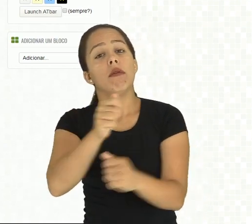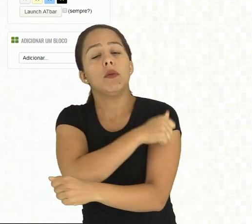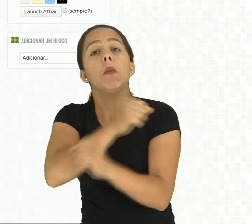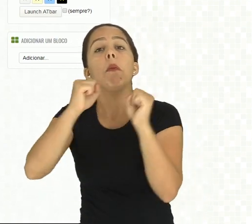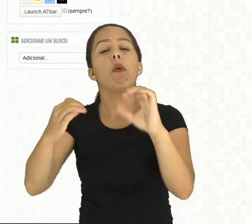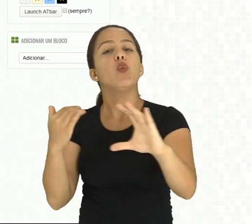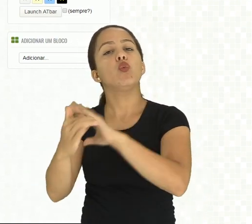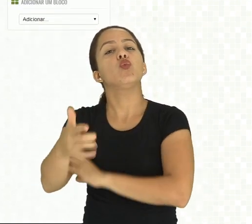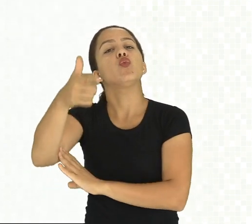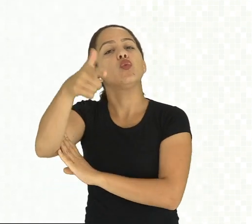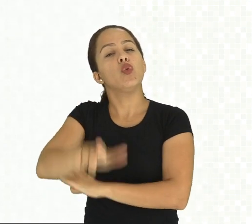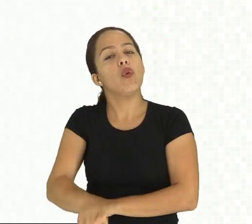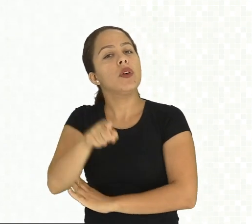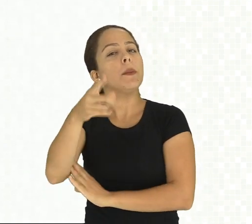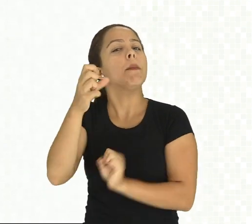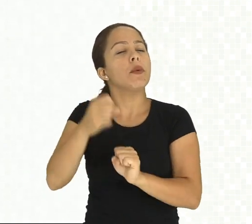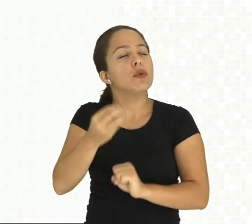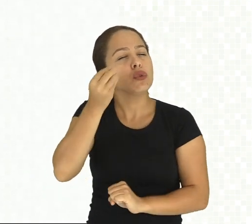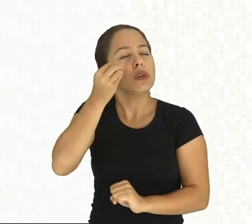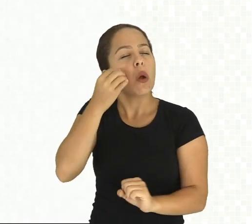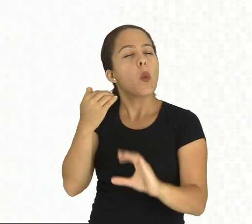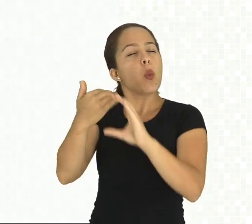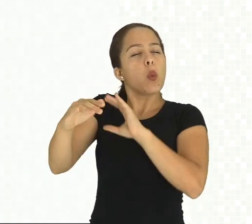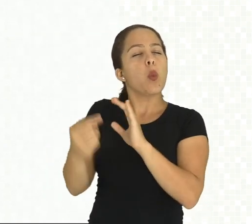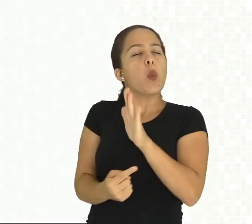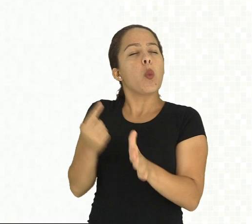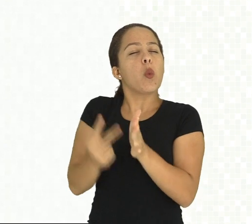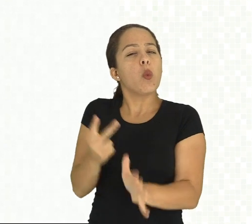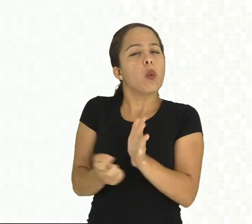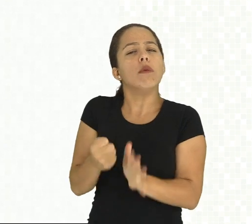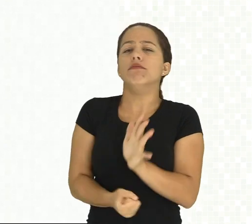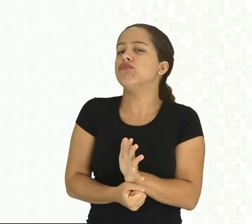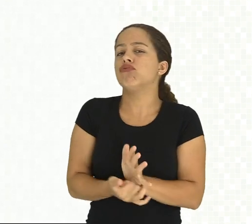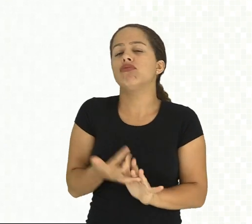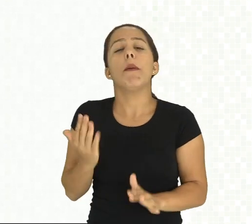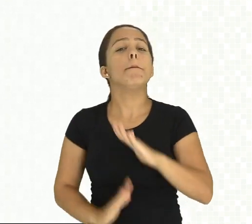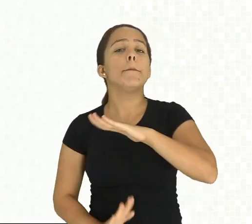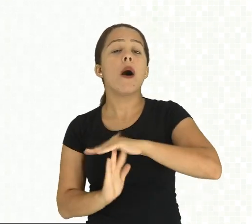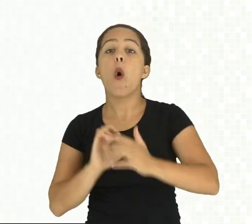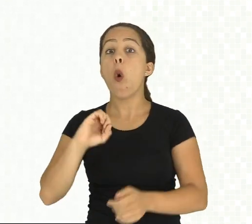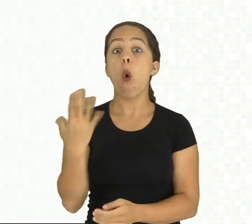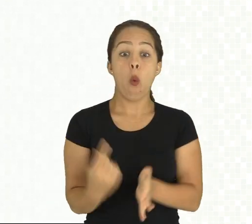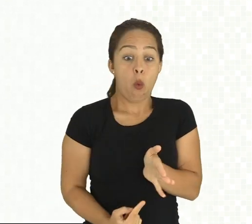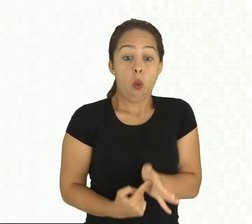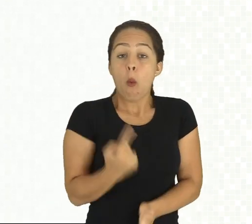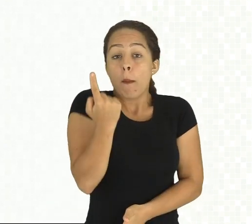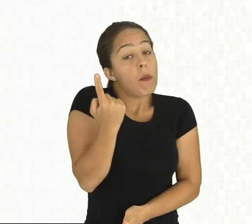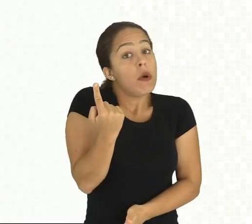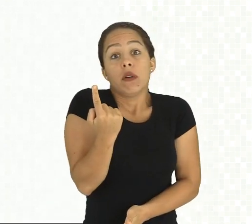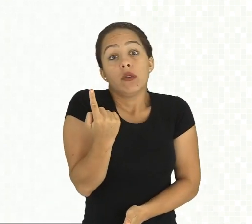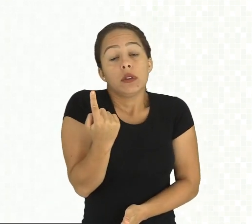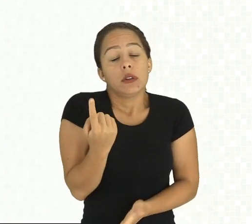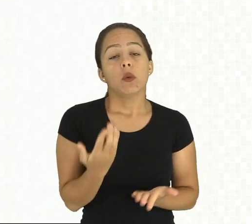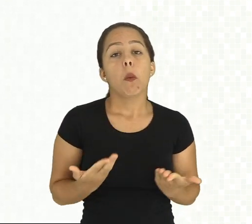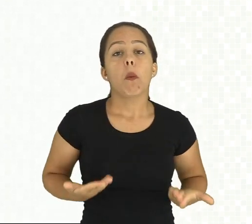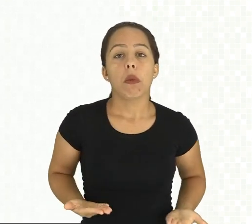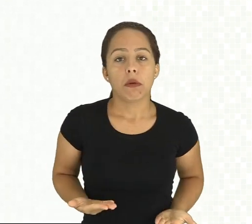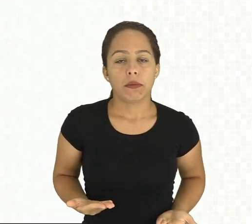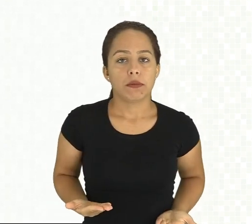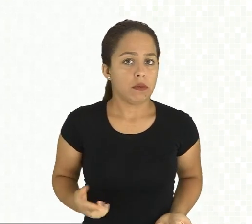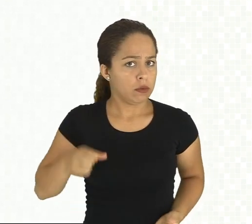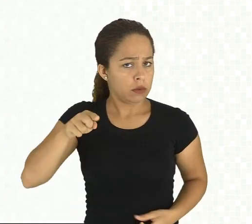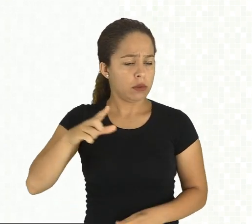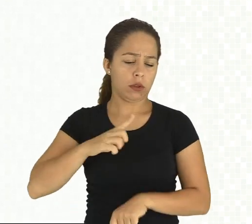se ele só tem uma chance qual o número máximo de tentativas ele puder reenviar enfim tá certo você tem